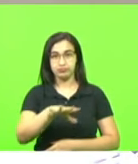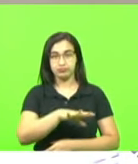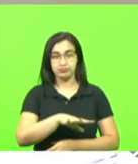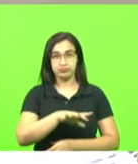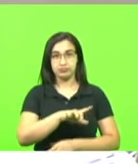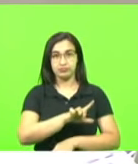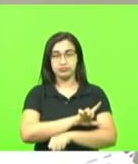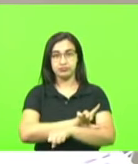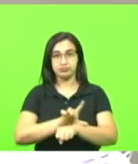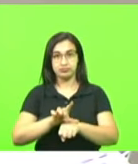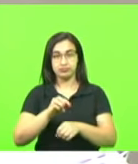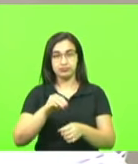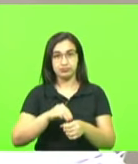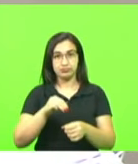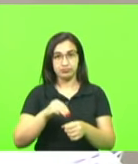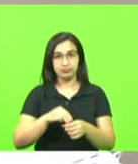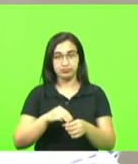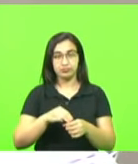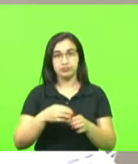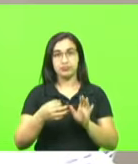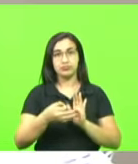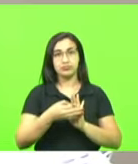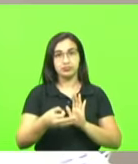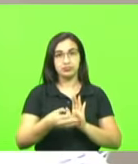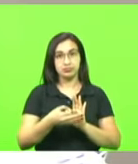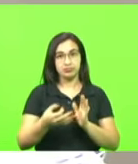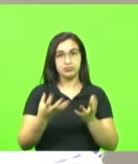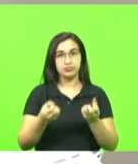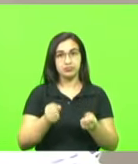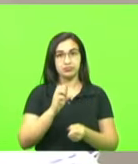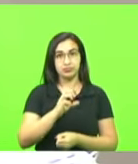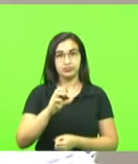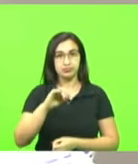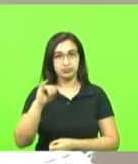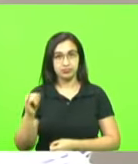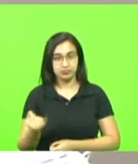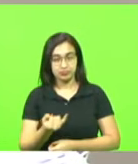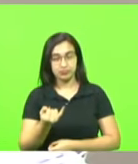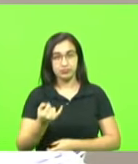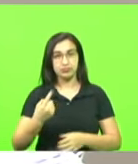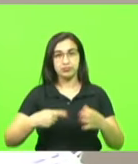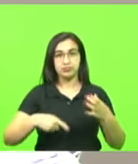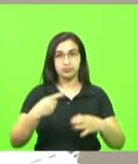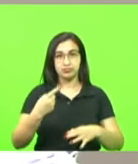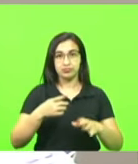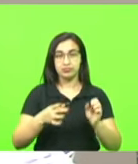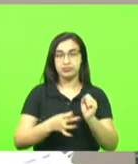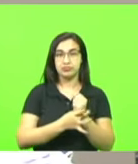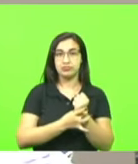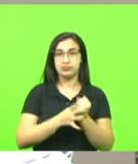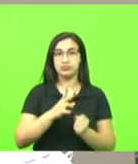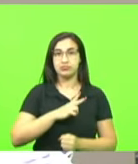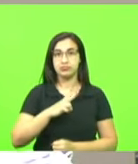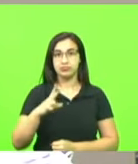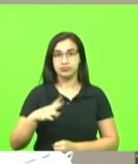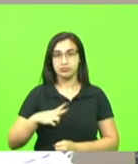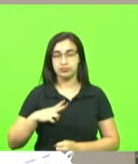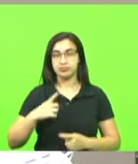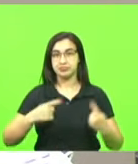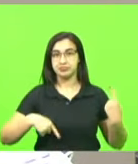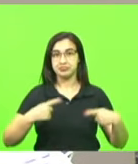Lages, com pareceres favoráveis das comissões de Constituição e Justiça e Comissão de Segurança Pública, em